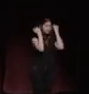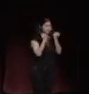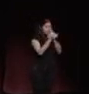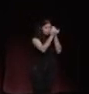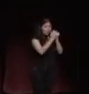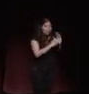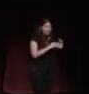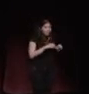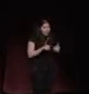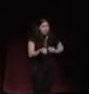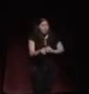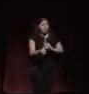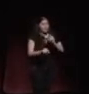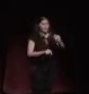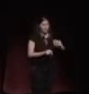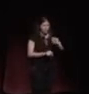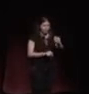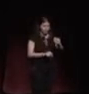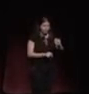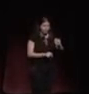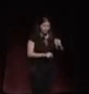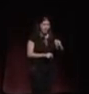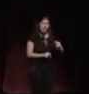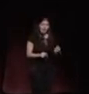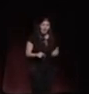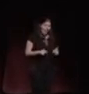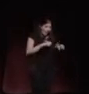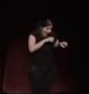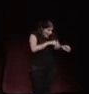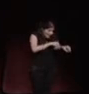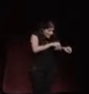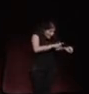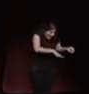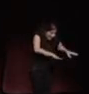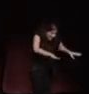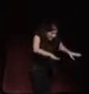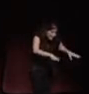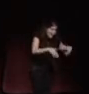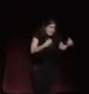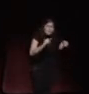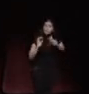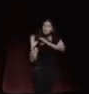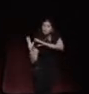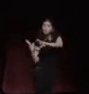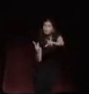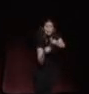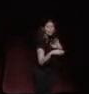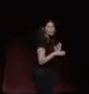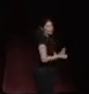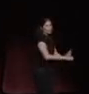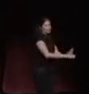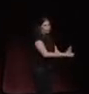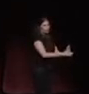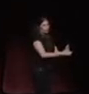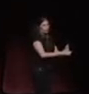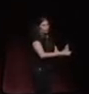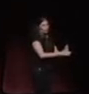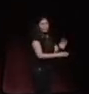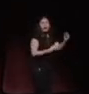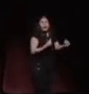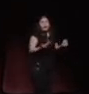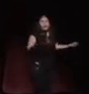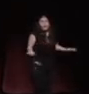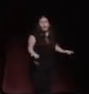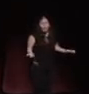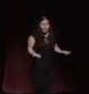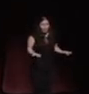gente que para ensinar um menino a gente precisa da comunidade inteira. Então, como é que a gente faz isso no mundo